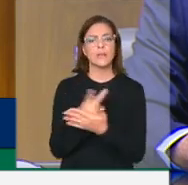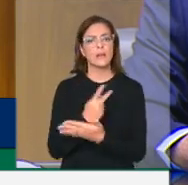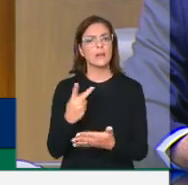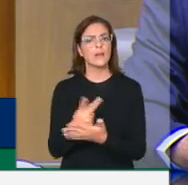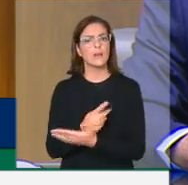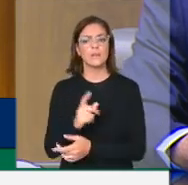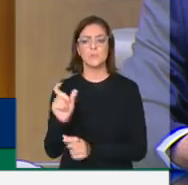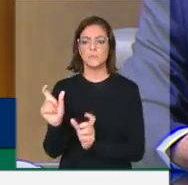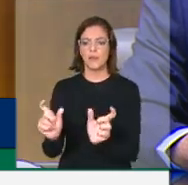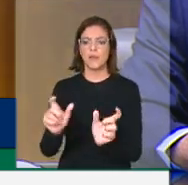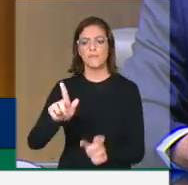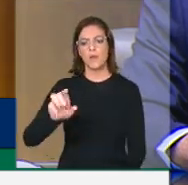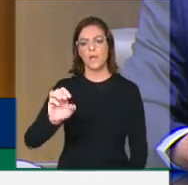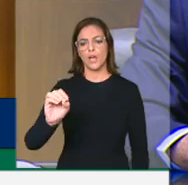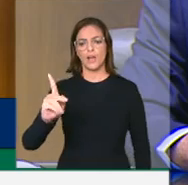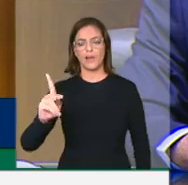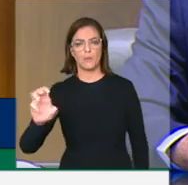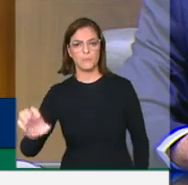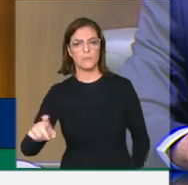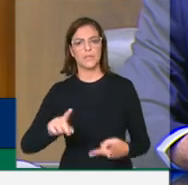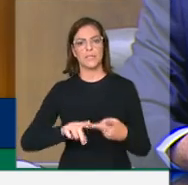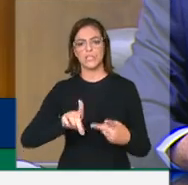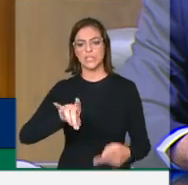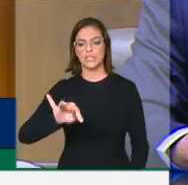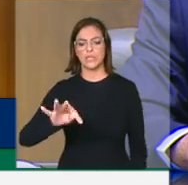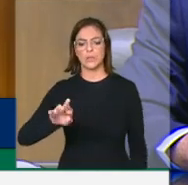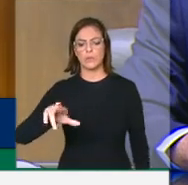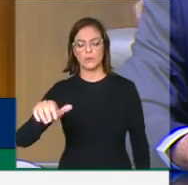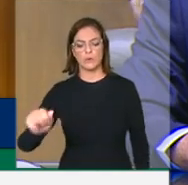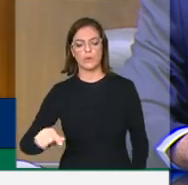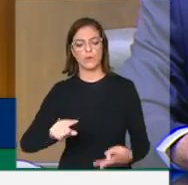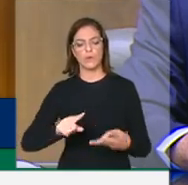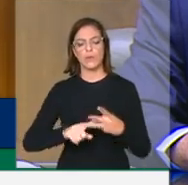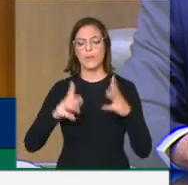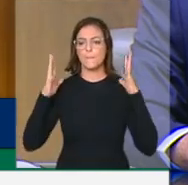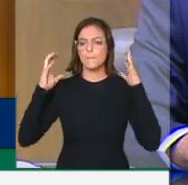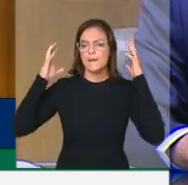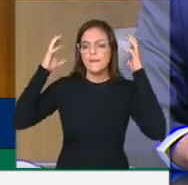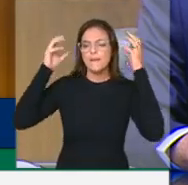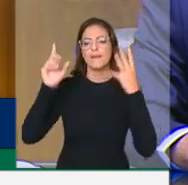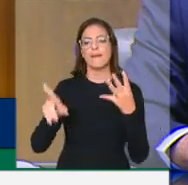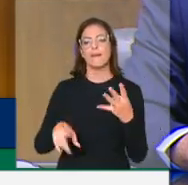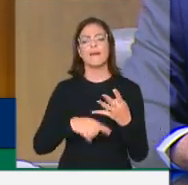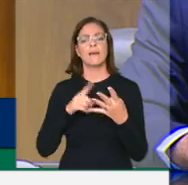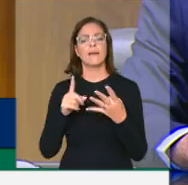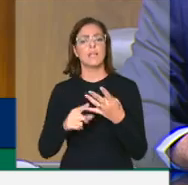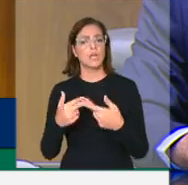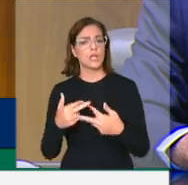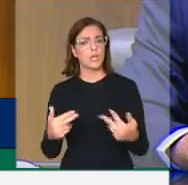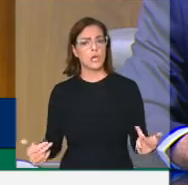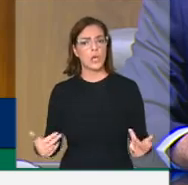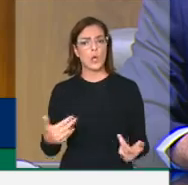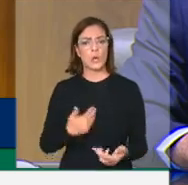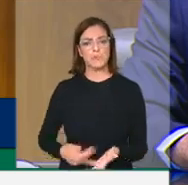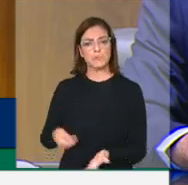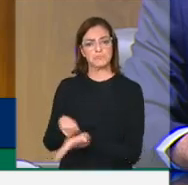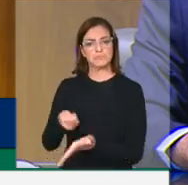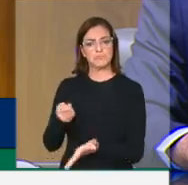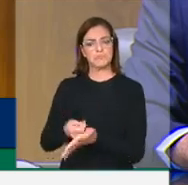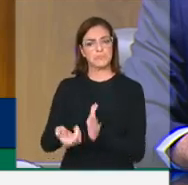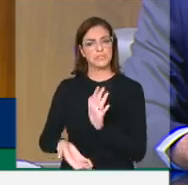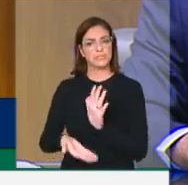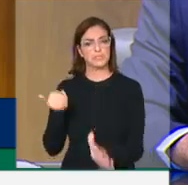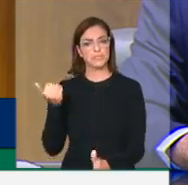termos como golpe, ditadura e da citação imagem de Marielle Franco no programa da TV Brasil pós-mudança